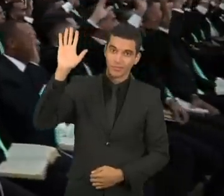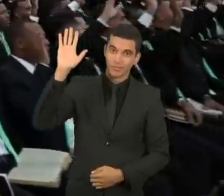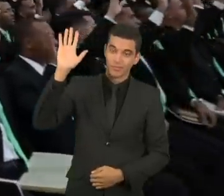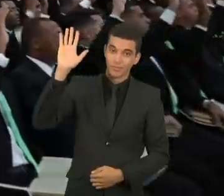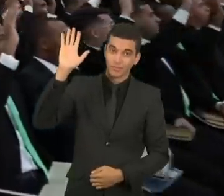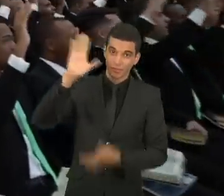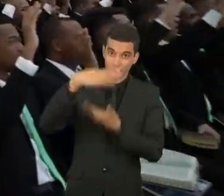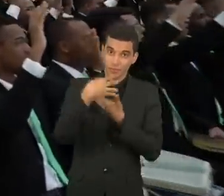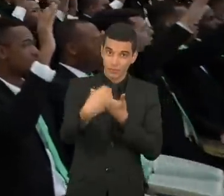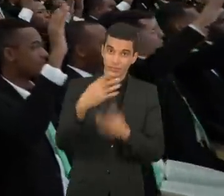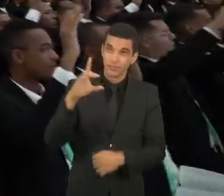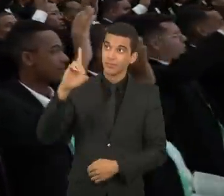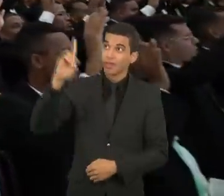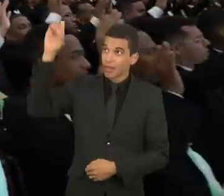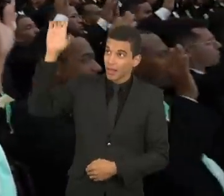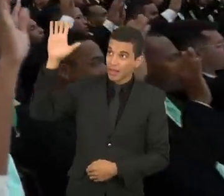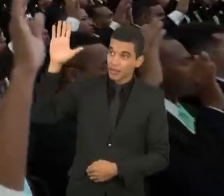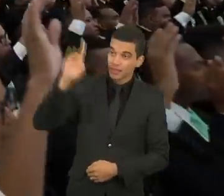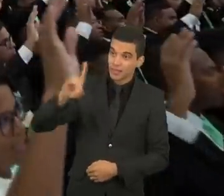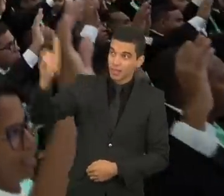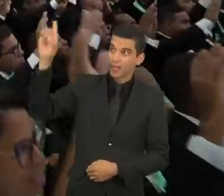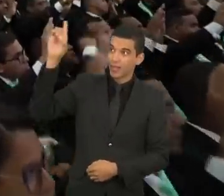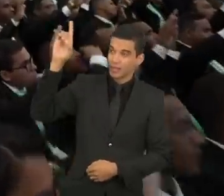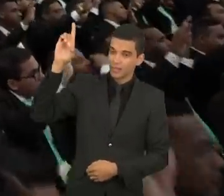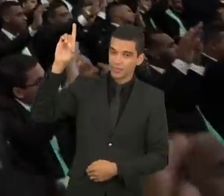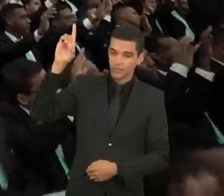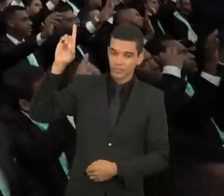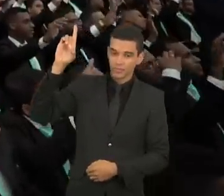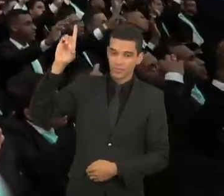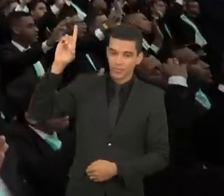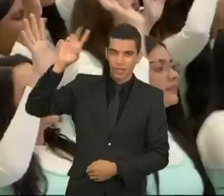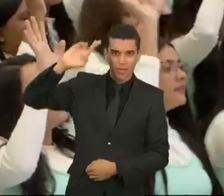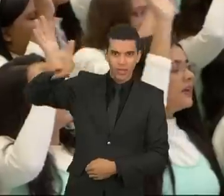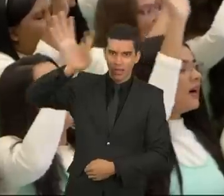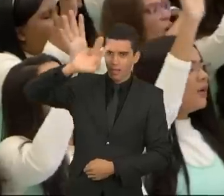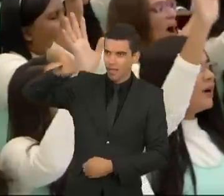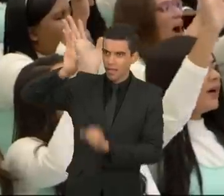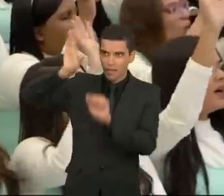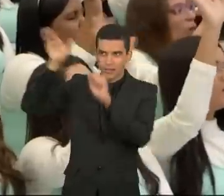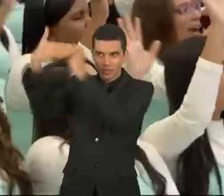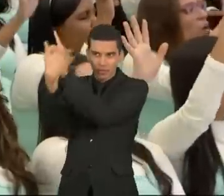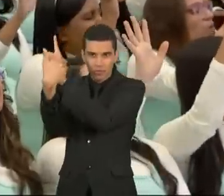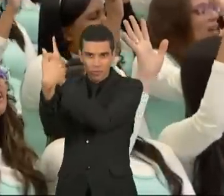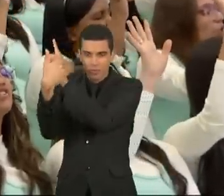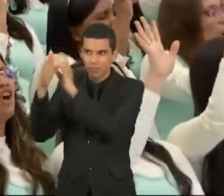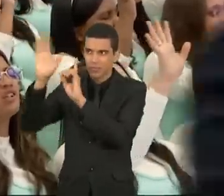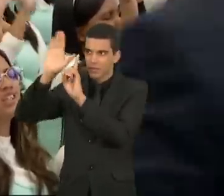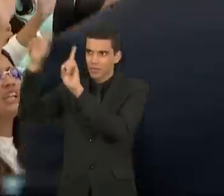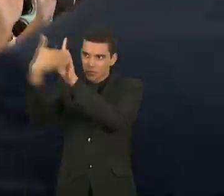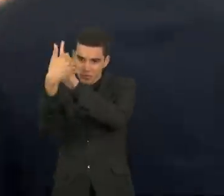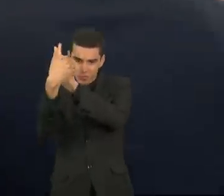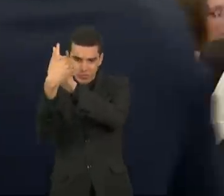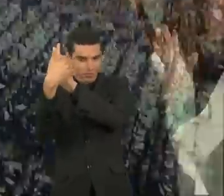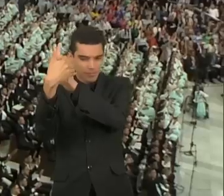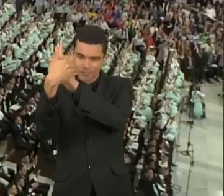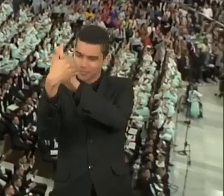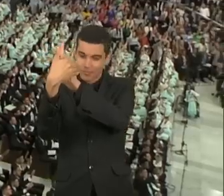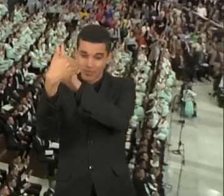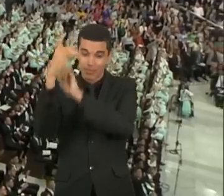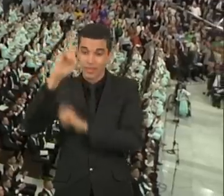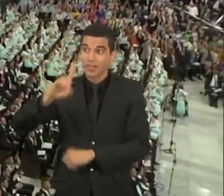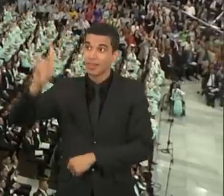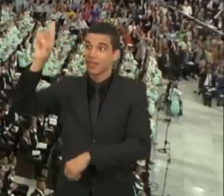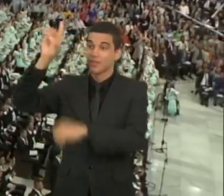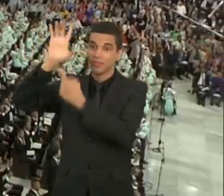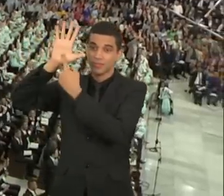Deus. Deus não é um Deus escondido. Não é um Deus escondido. Ele se